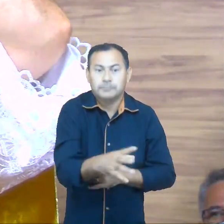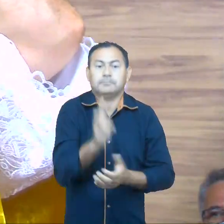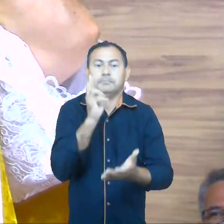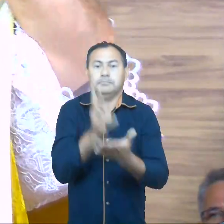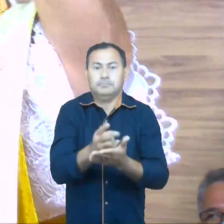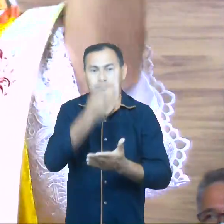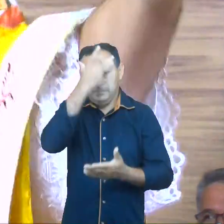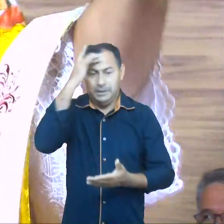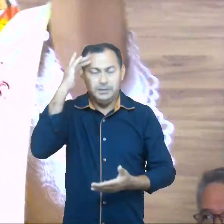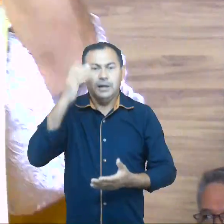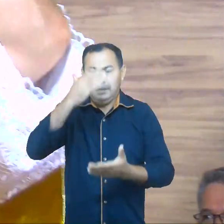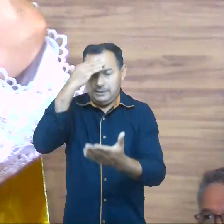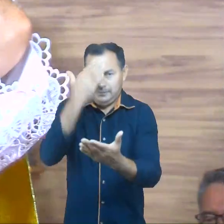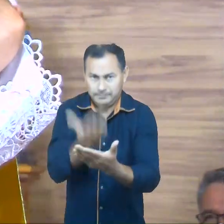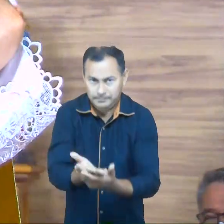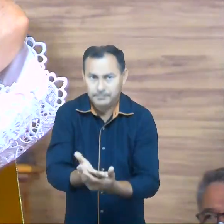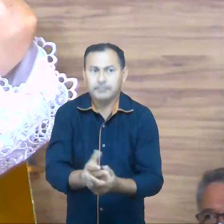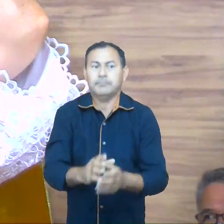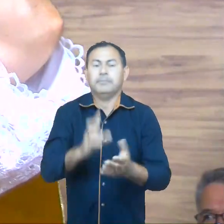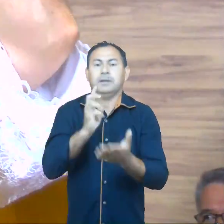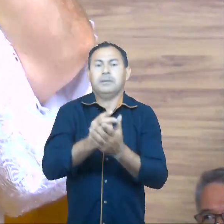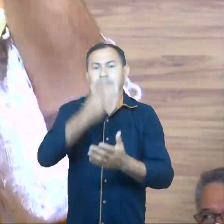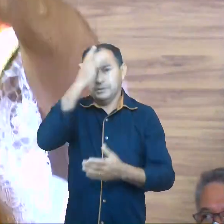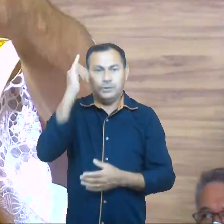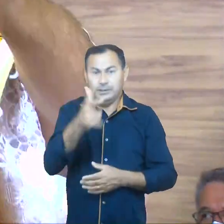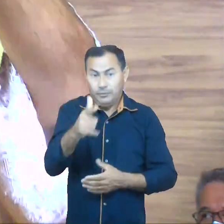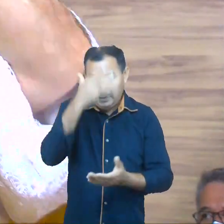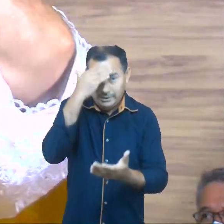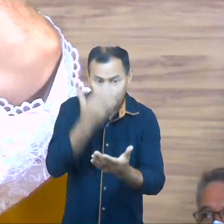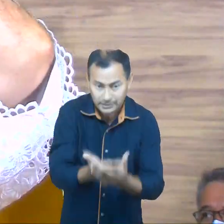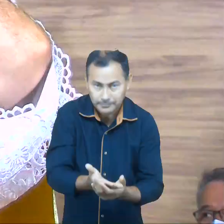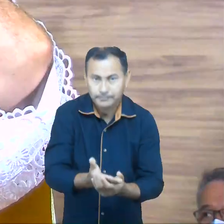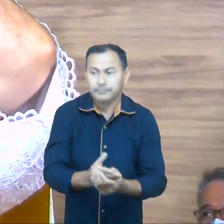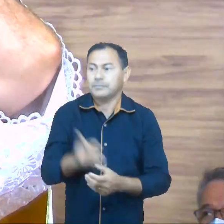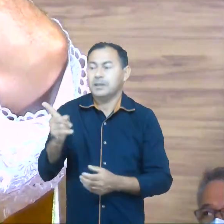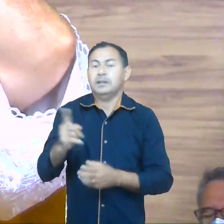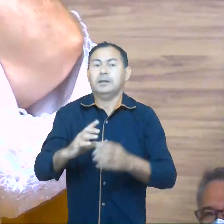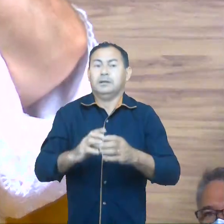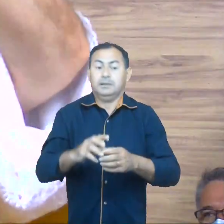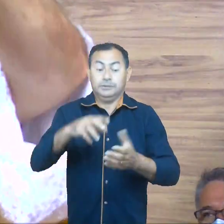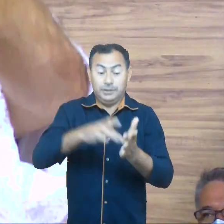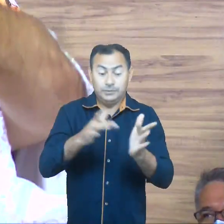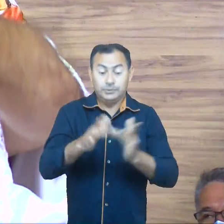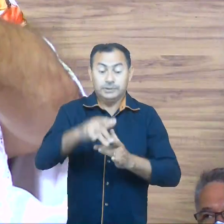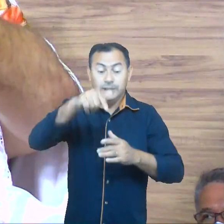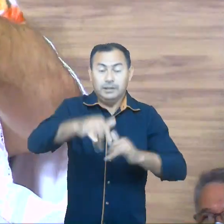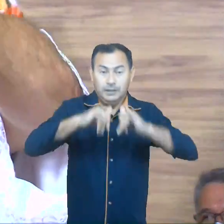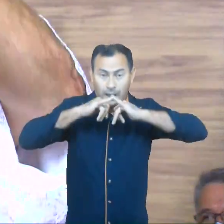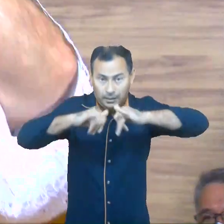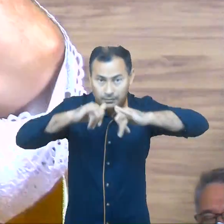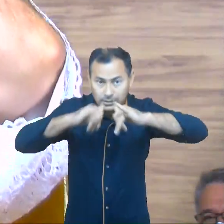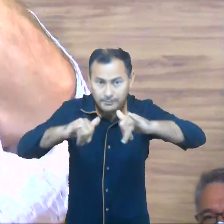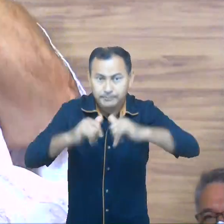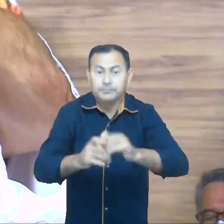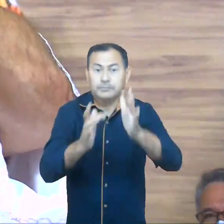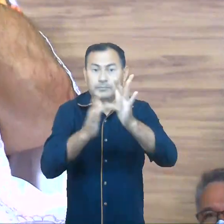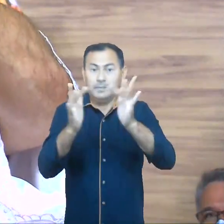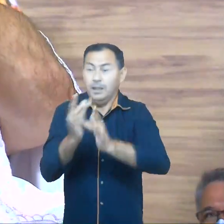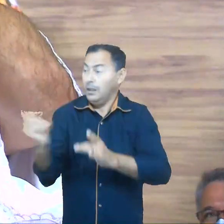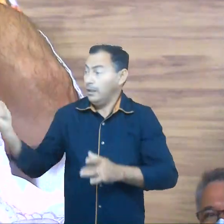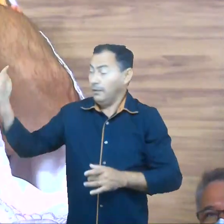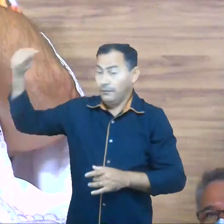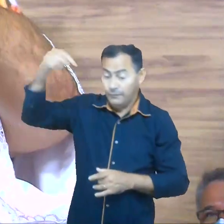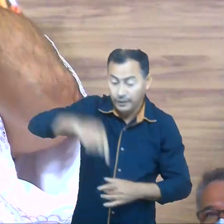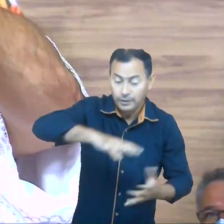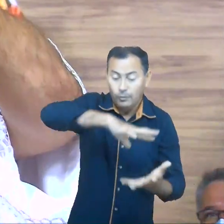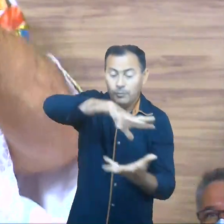que a pessoa creia, mesmo que a pessoa não creia, Ele está ali para anunciar. Ele veio para anunciar a